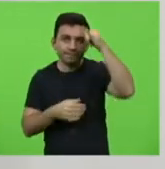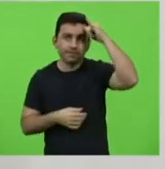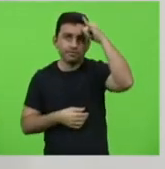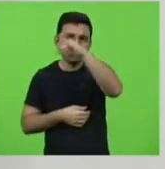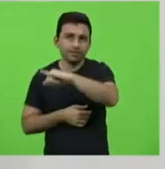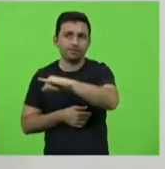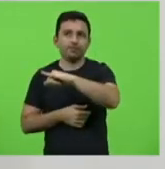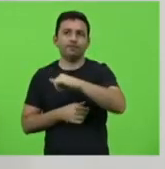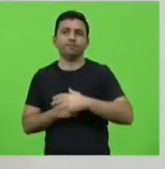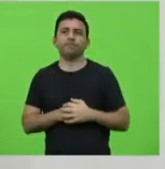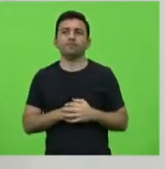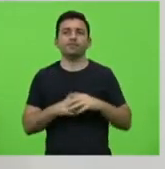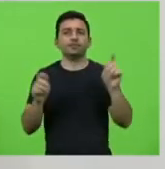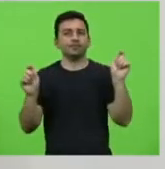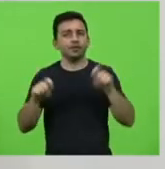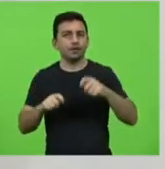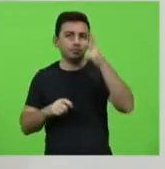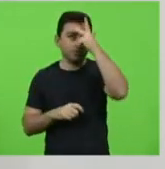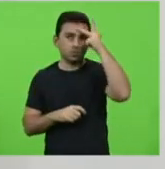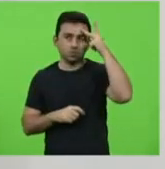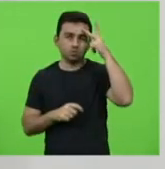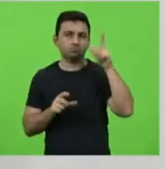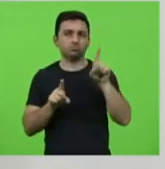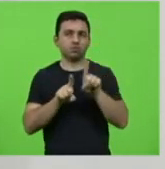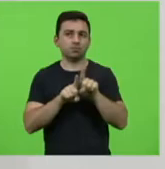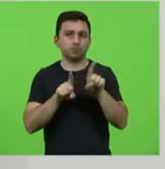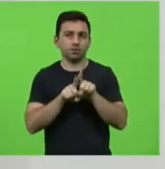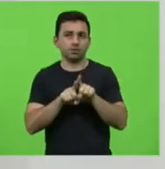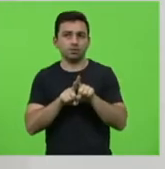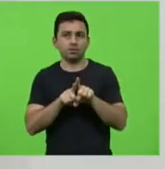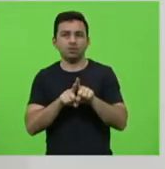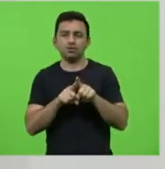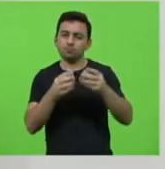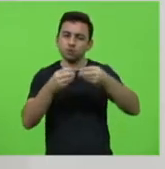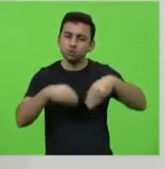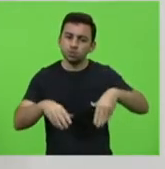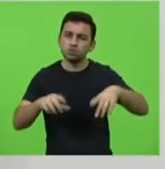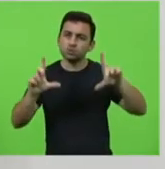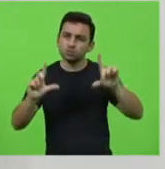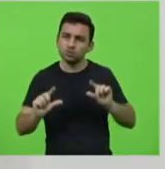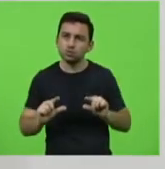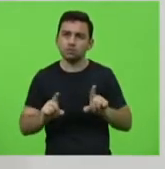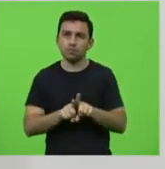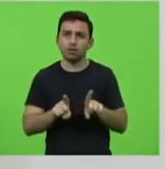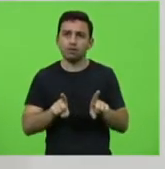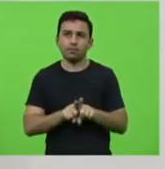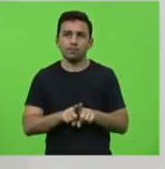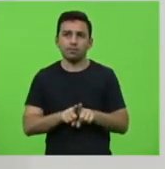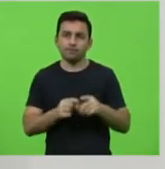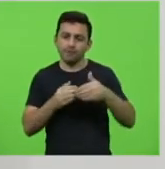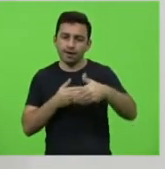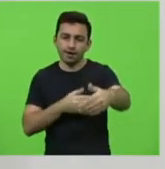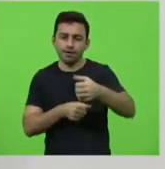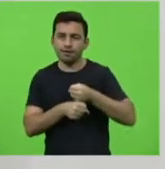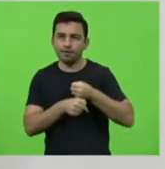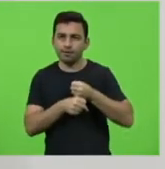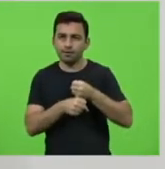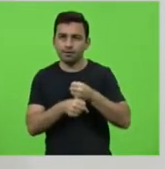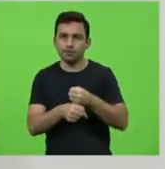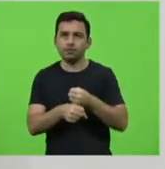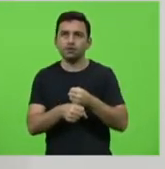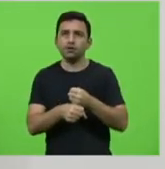com que as pessoas e o Oeste como um todo seja tão prejudicado dos próximos anos e não temos que